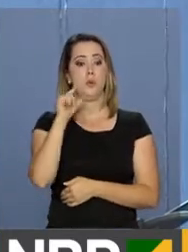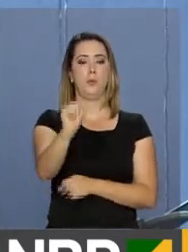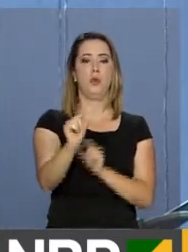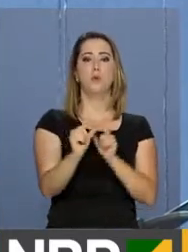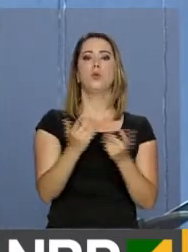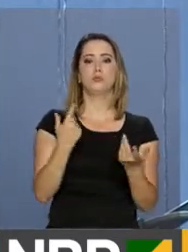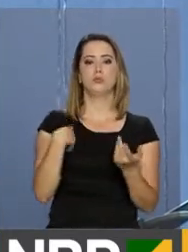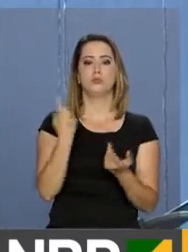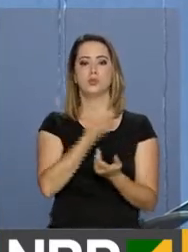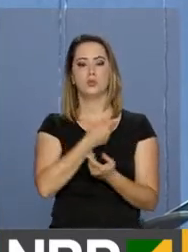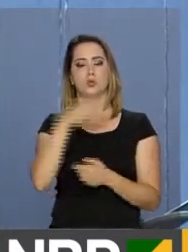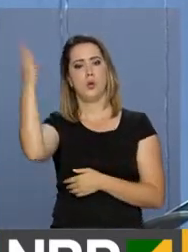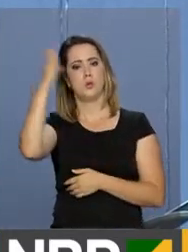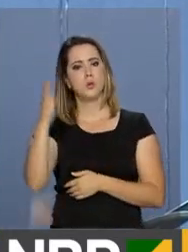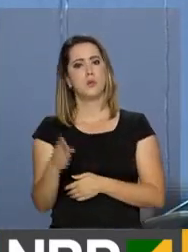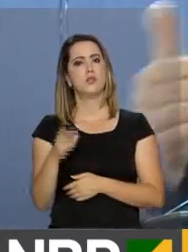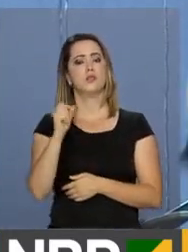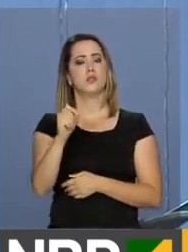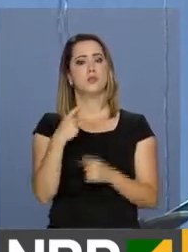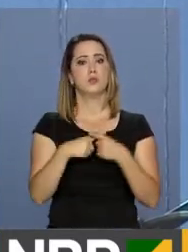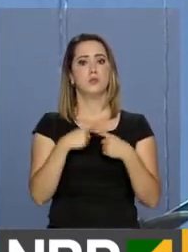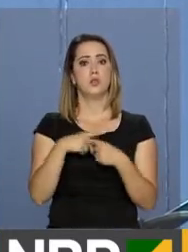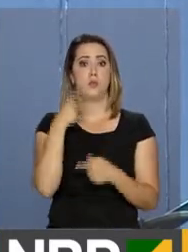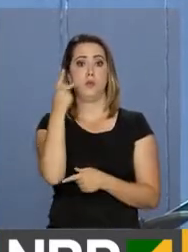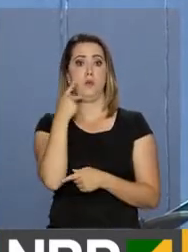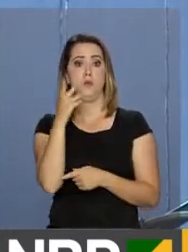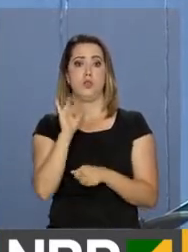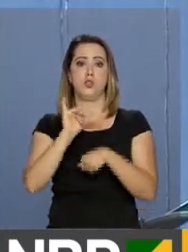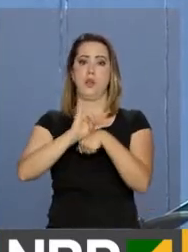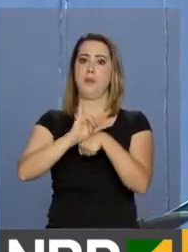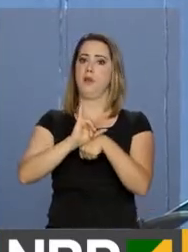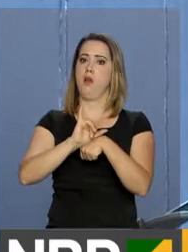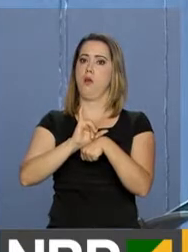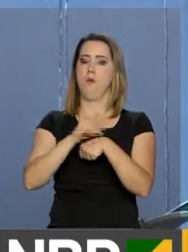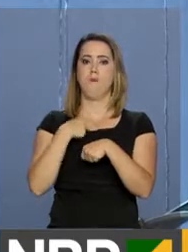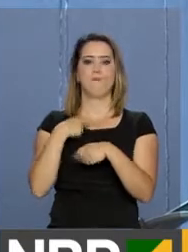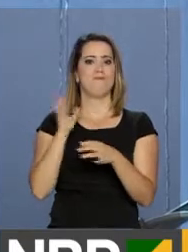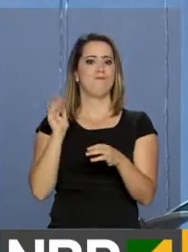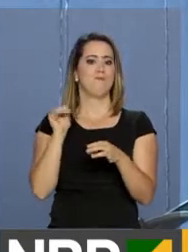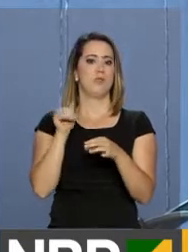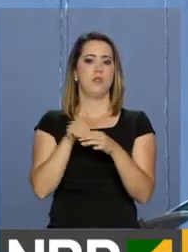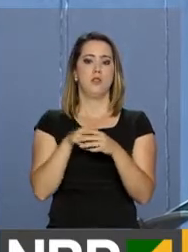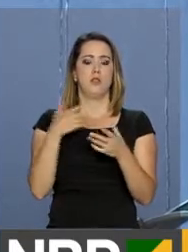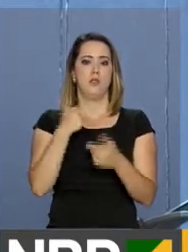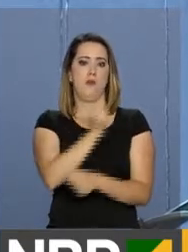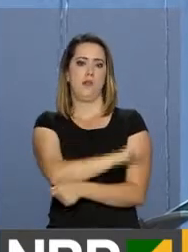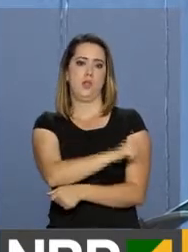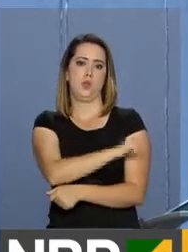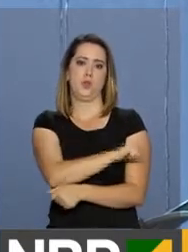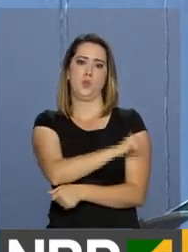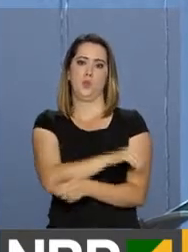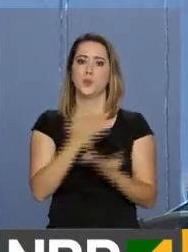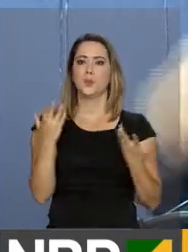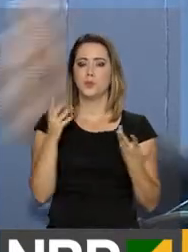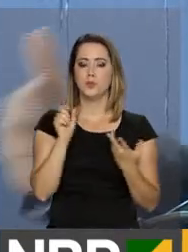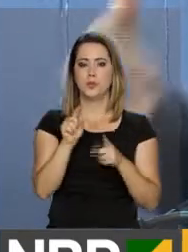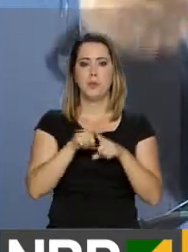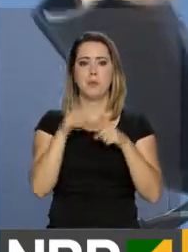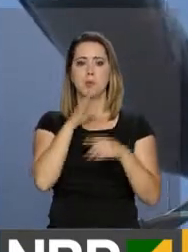pouco do Brasil, já que eu sou um político de capital, meu voto basicamente é na cidade do Rio de Janeiro, mas